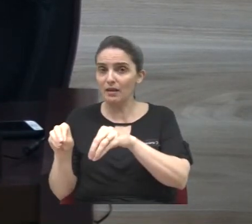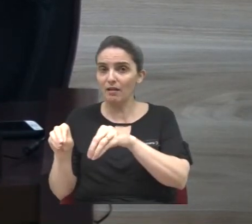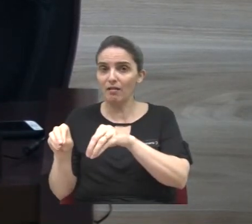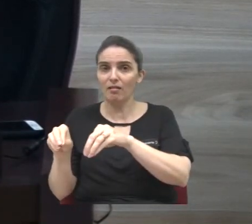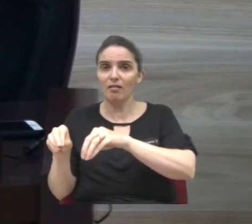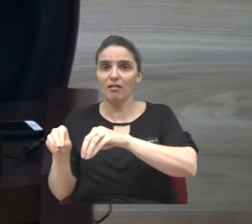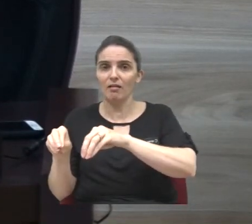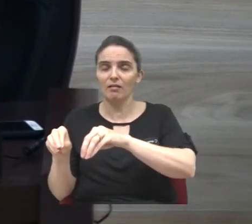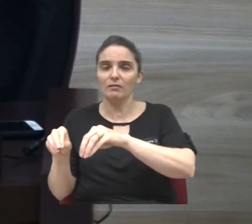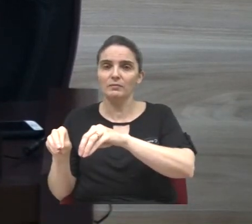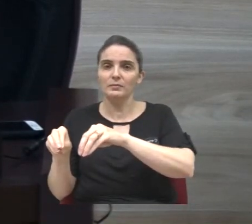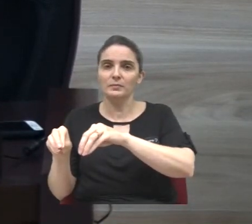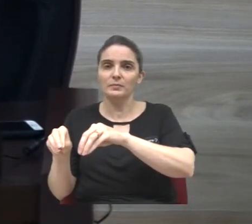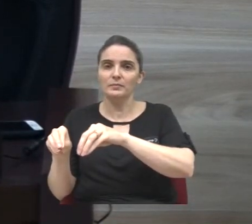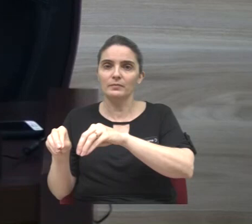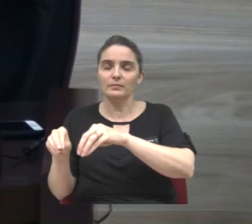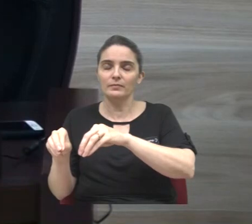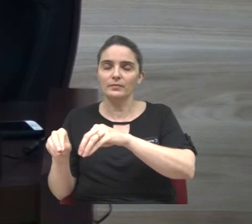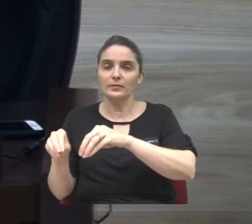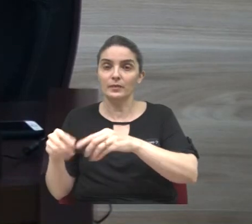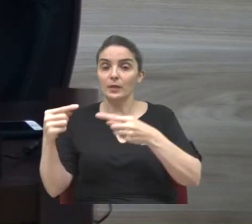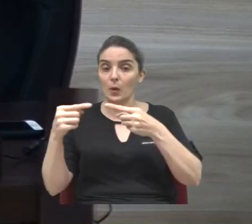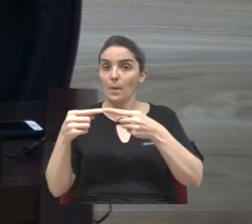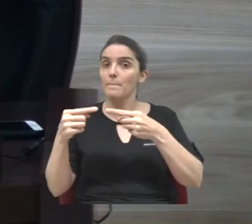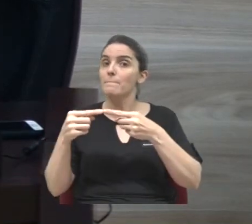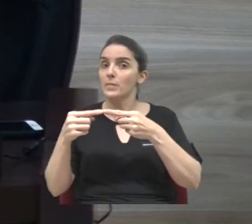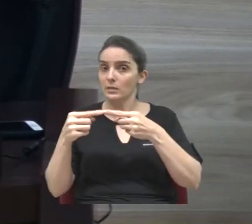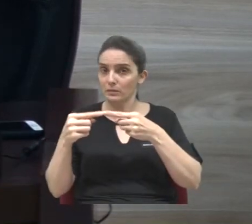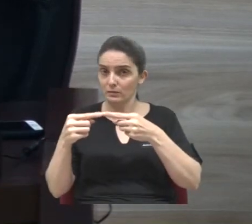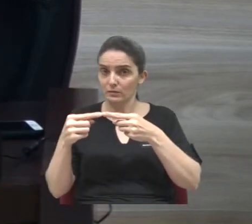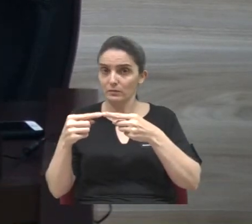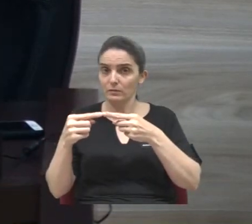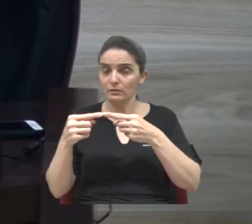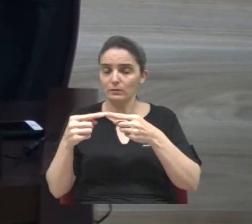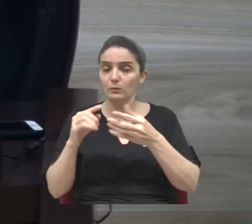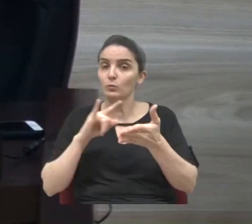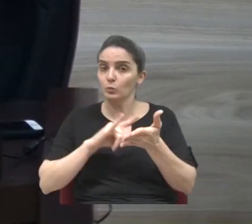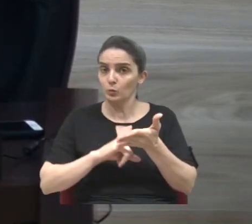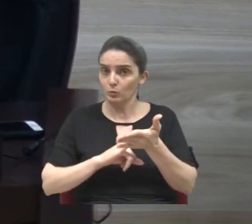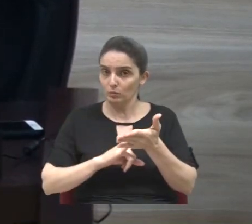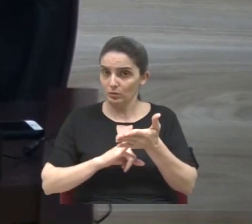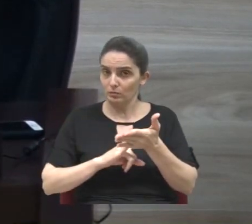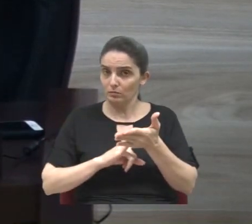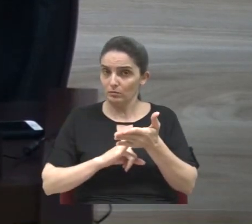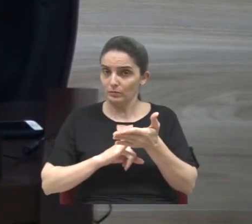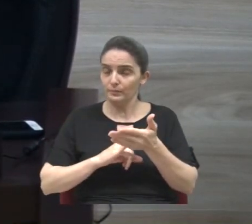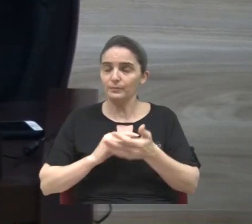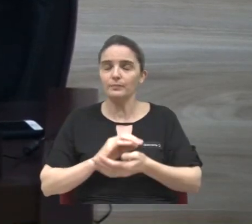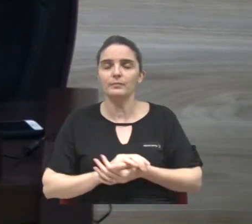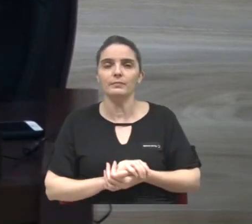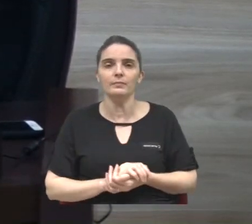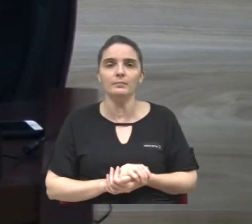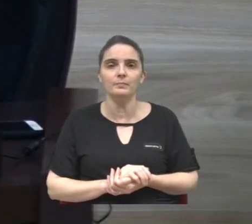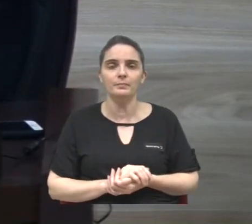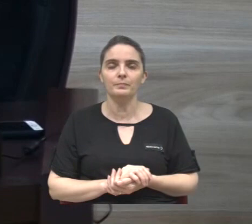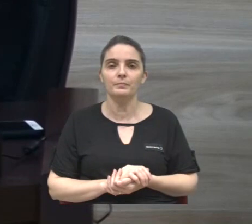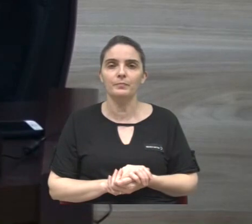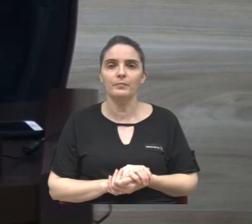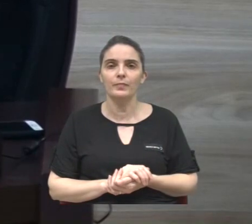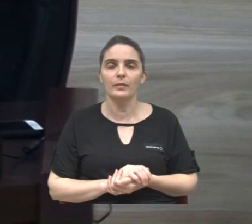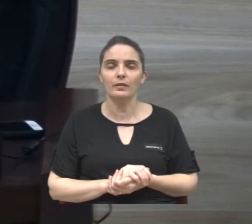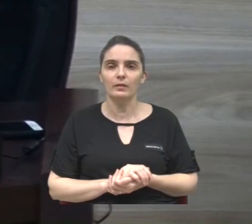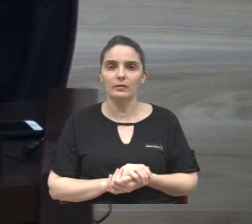nosso atual Código Civil em seu artigo 1228. Letra F. Ausência